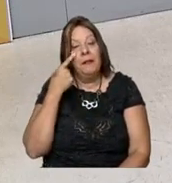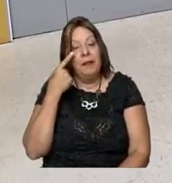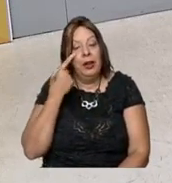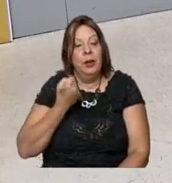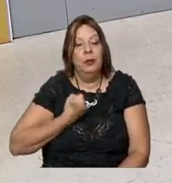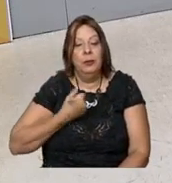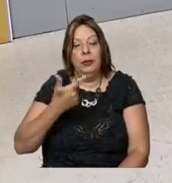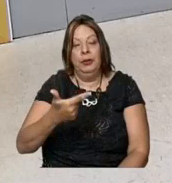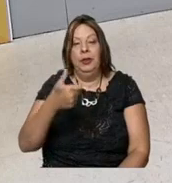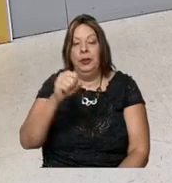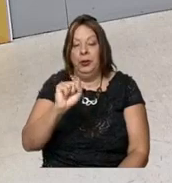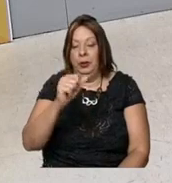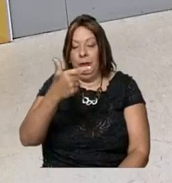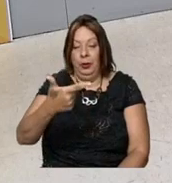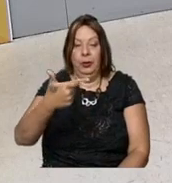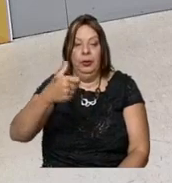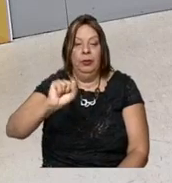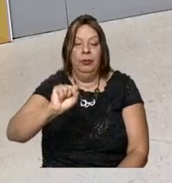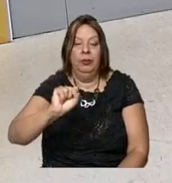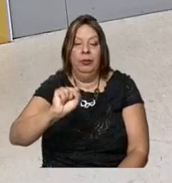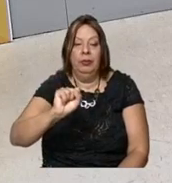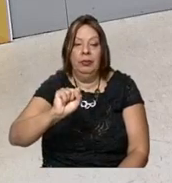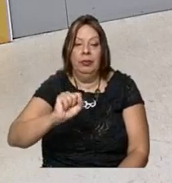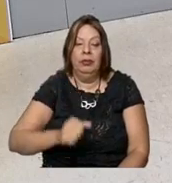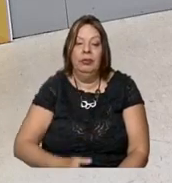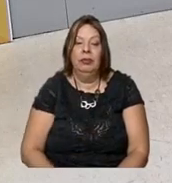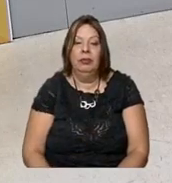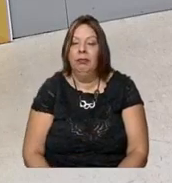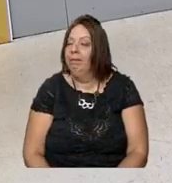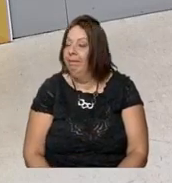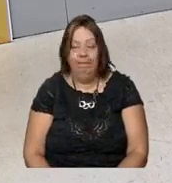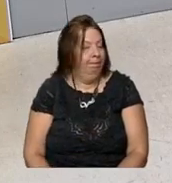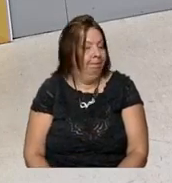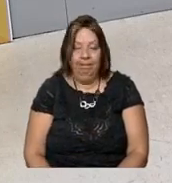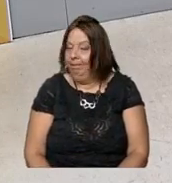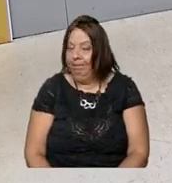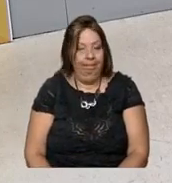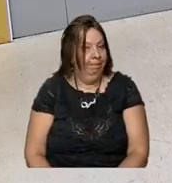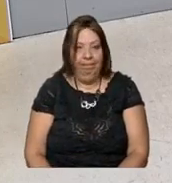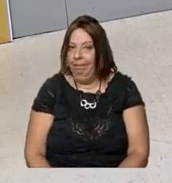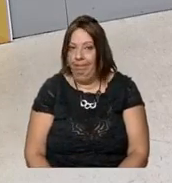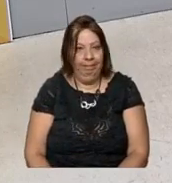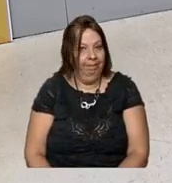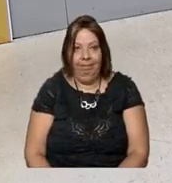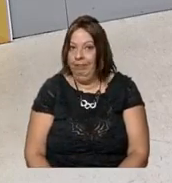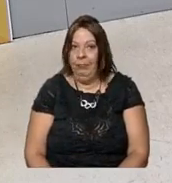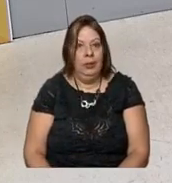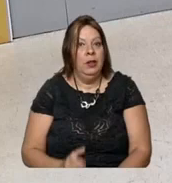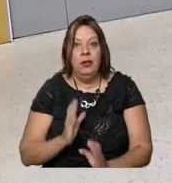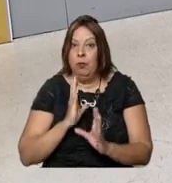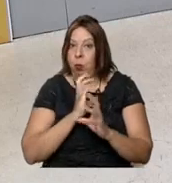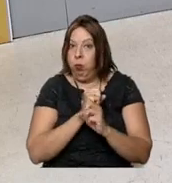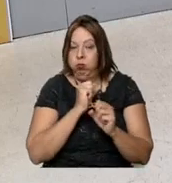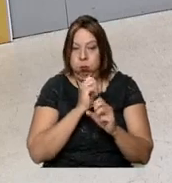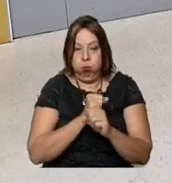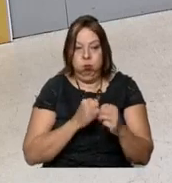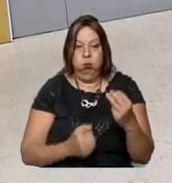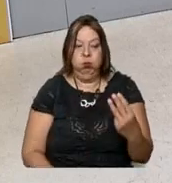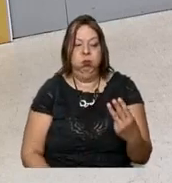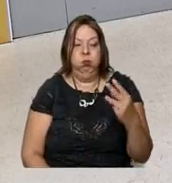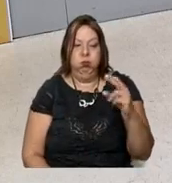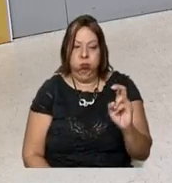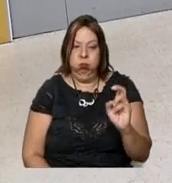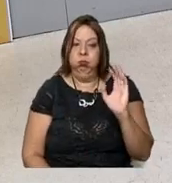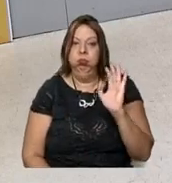28, 28, decide 28? Não decidiu, Vessiane, 35 bolinhas foram